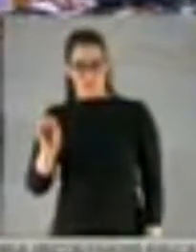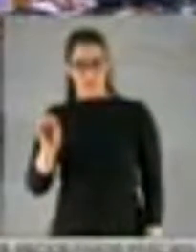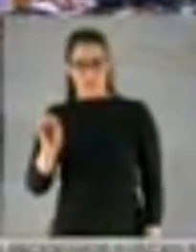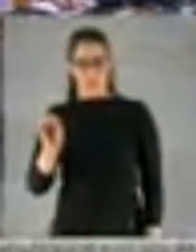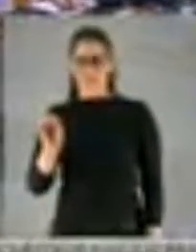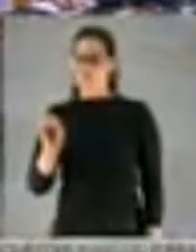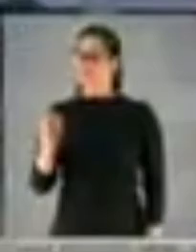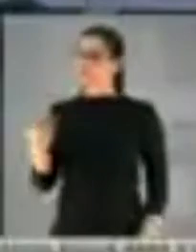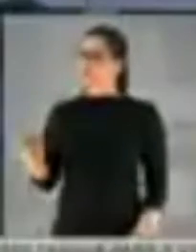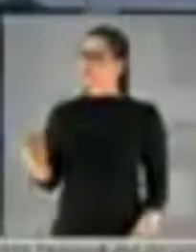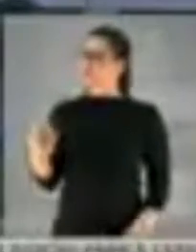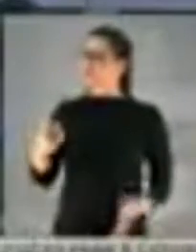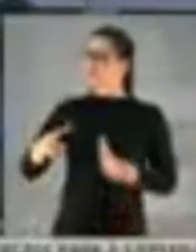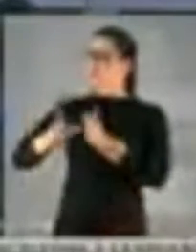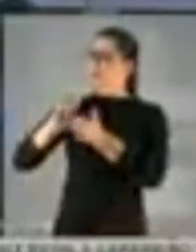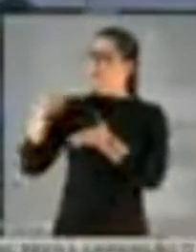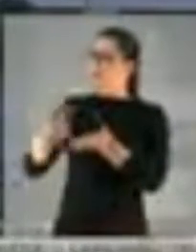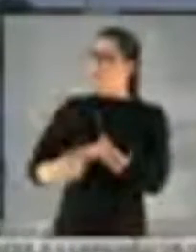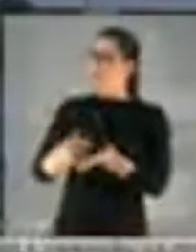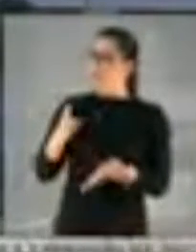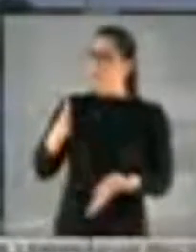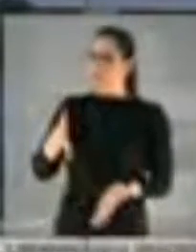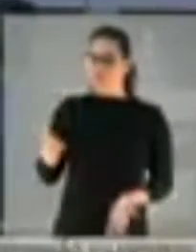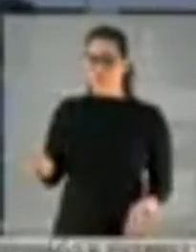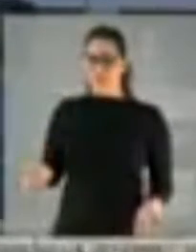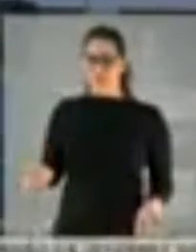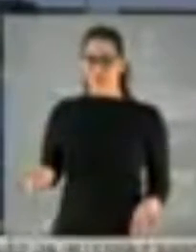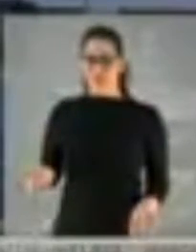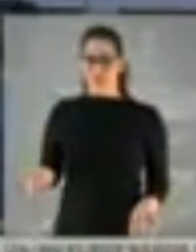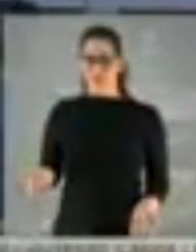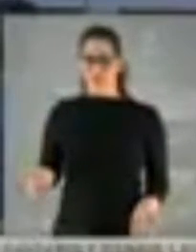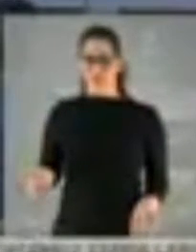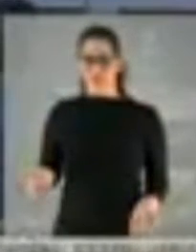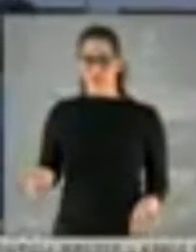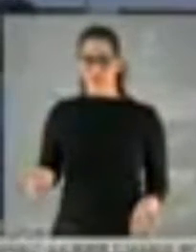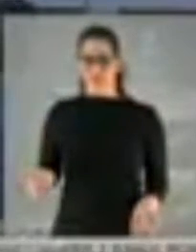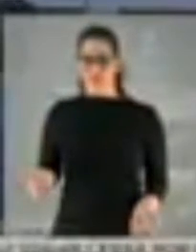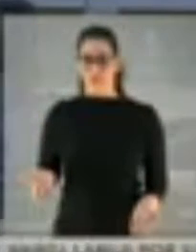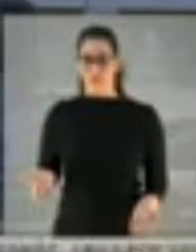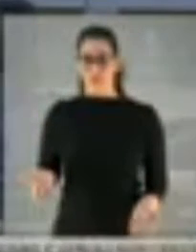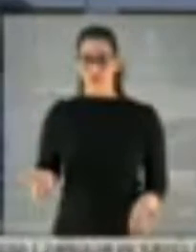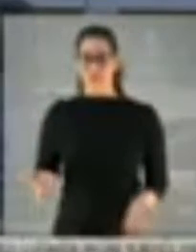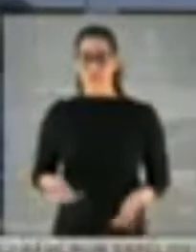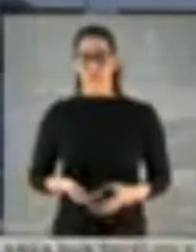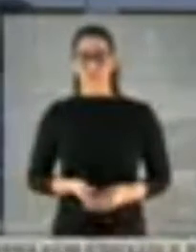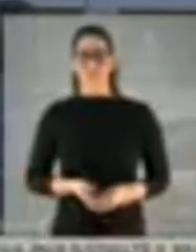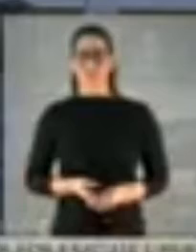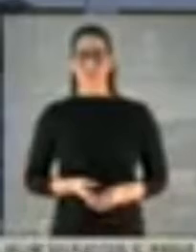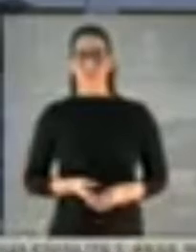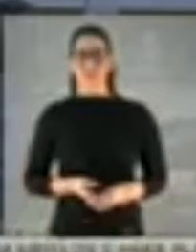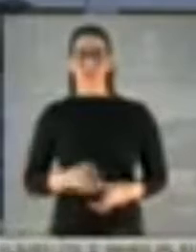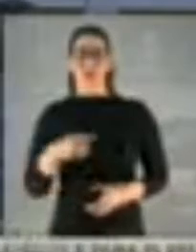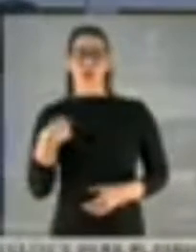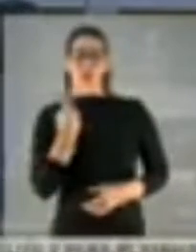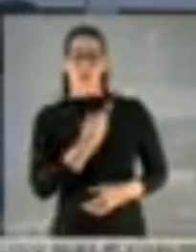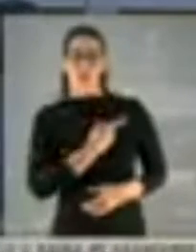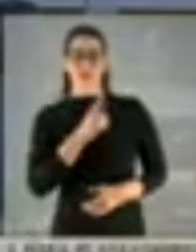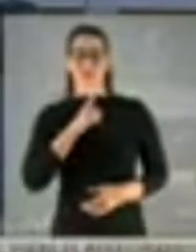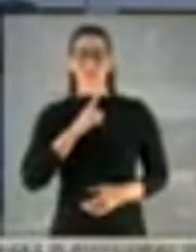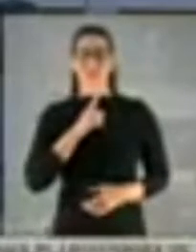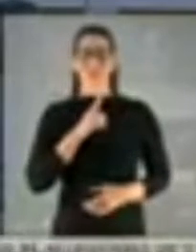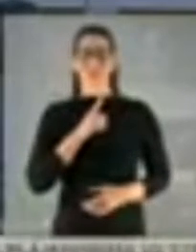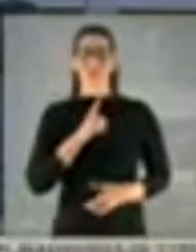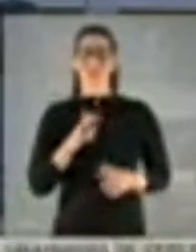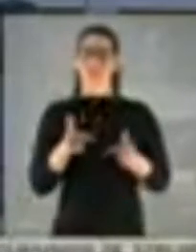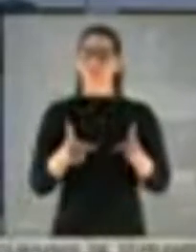fizemos um acordo, então... Mas o acordo não previa nenhum voto. É isso que eu estou dizendo, presidente. Nós temos requerimentos... nós temos que